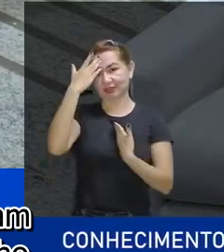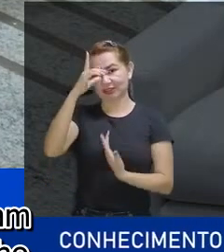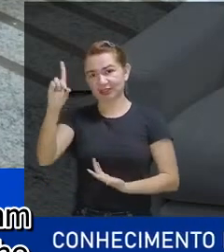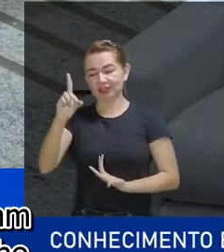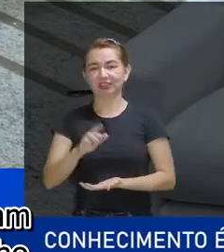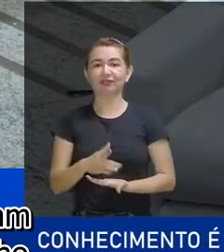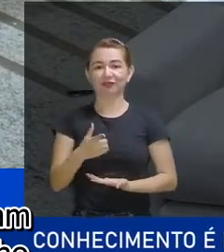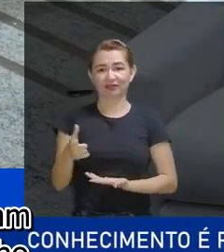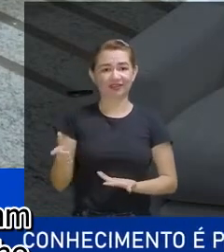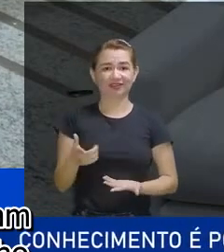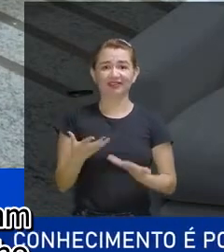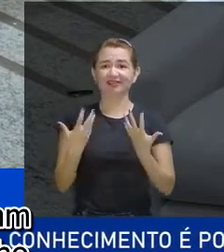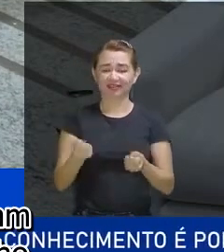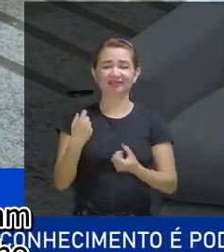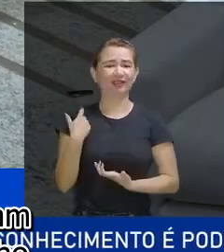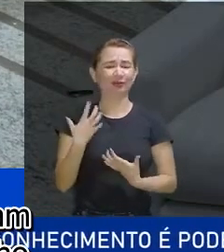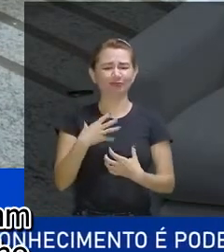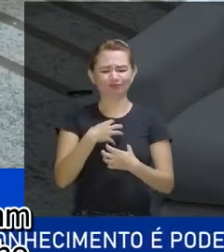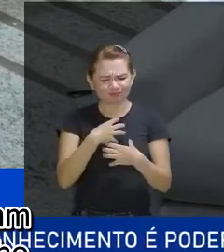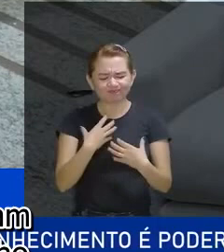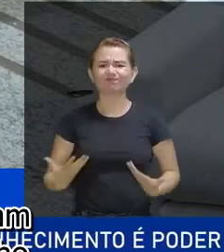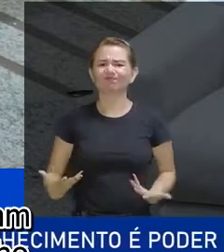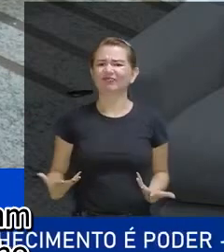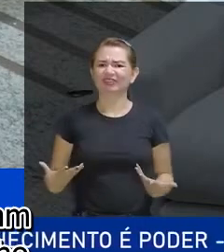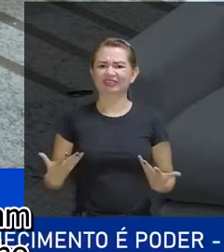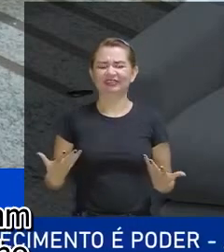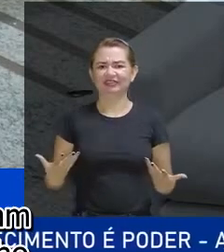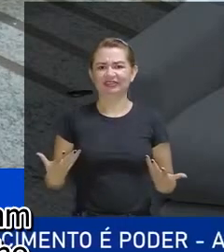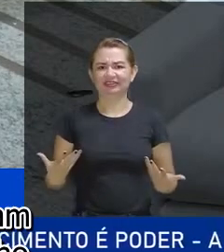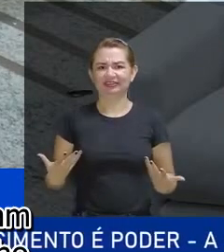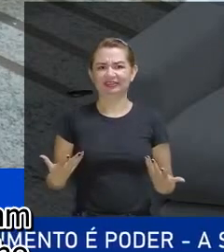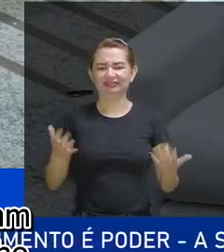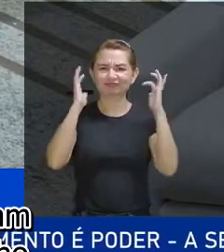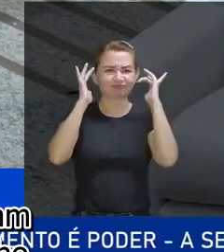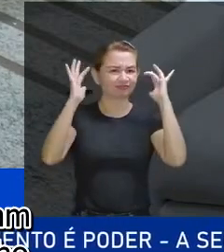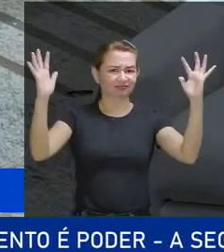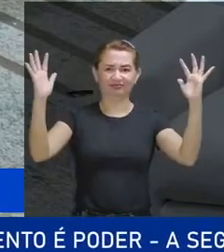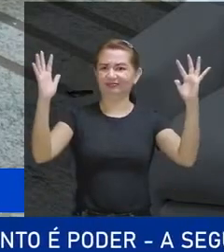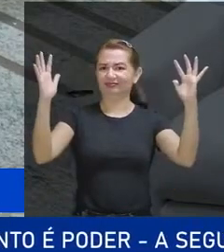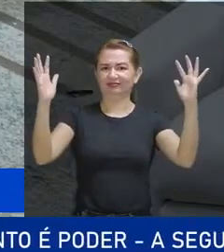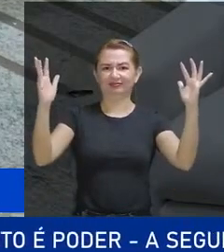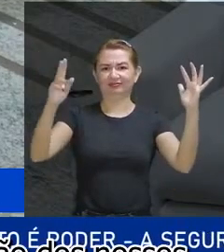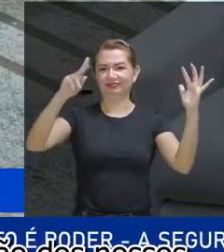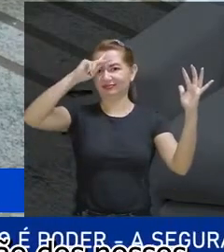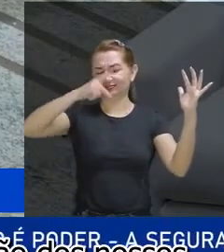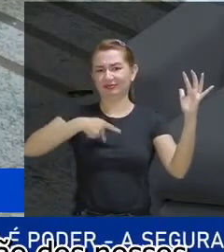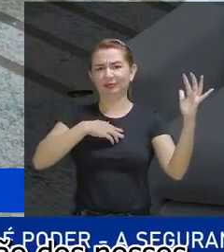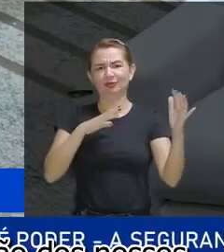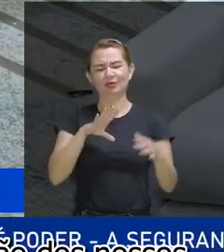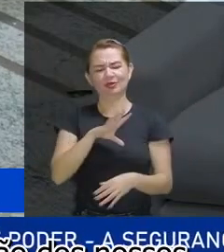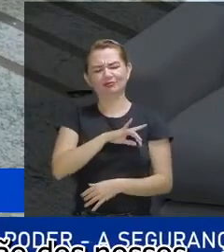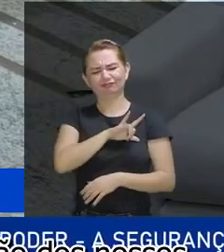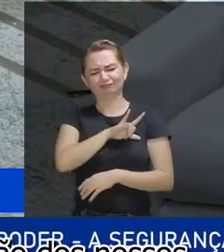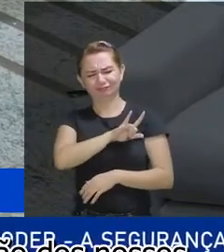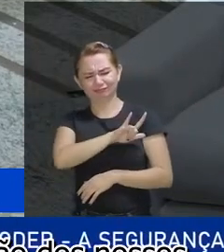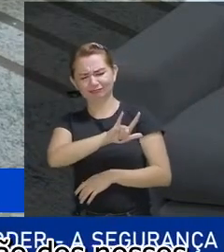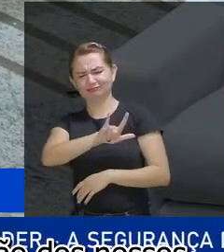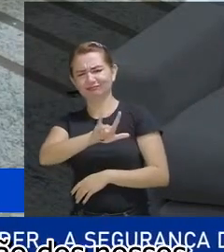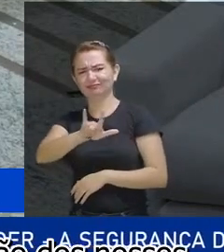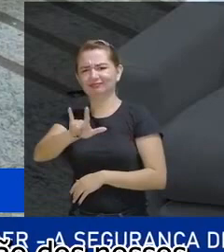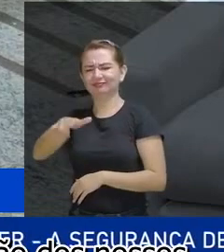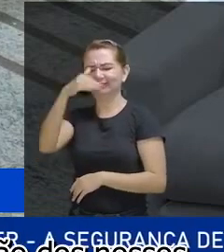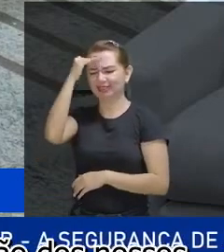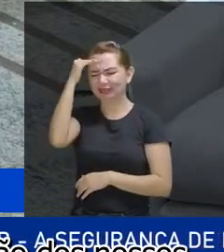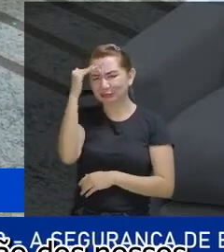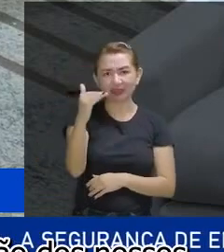me deixam mergulhar nesse universo em que eu mergulho. Eu amo vocês,